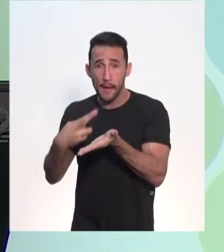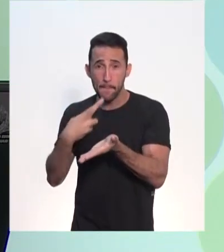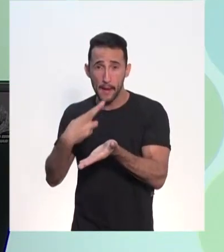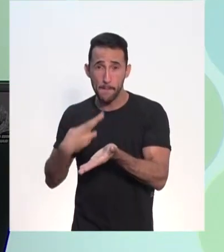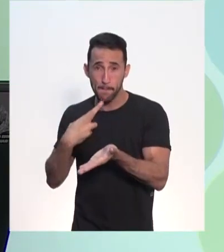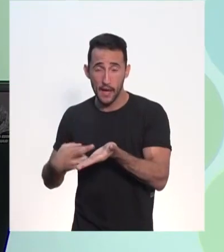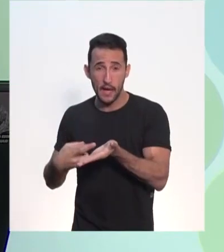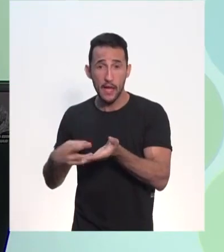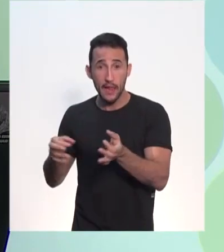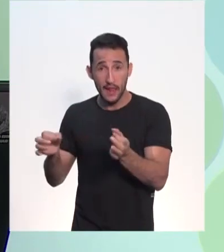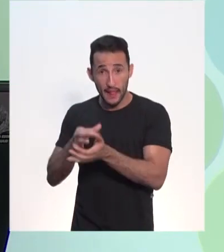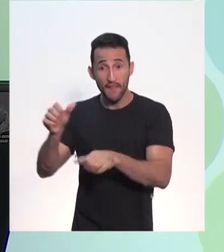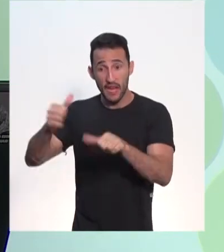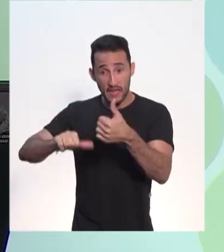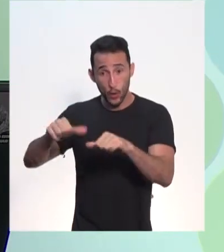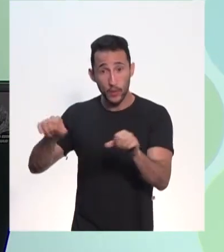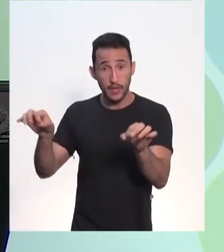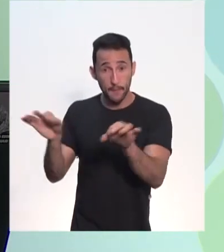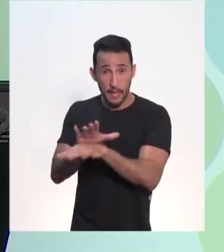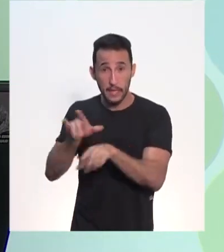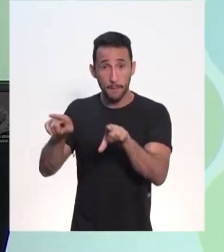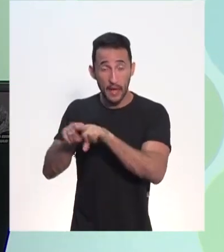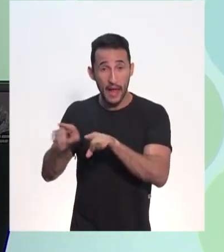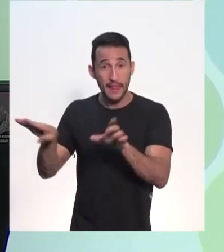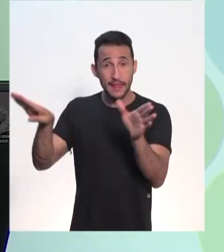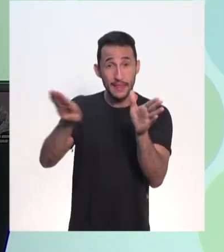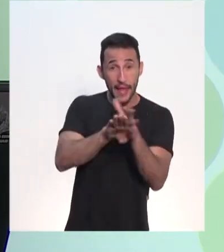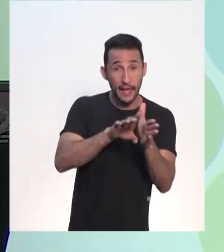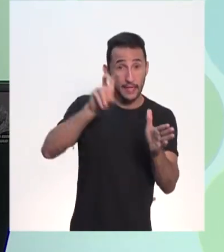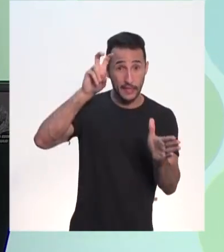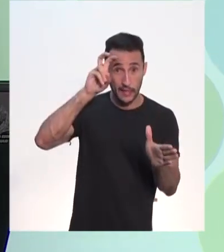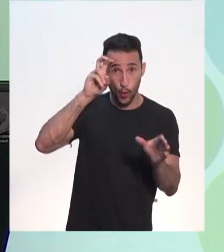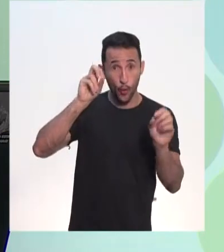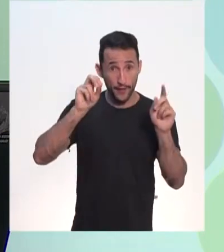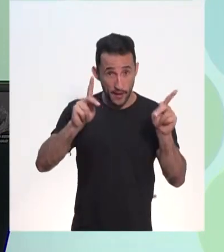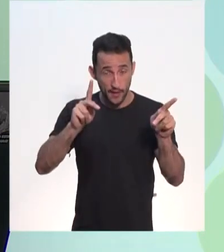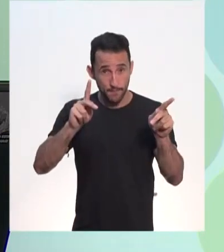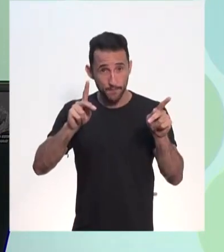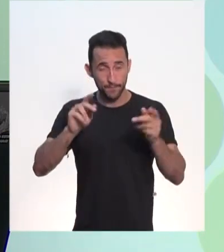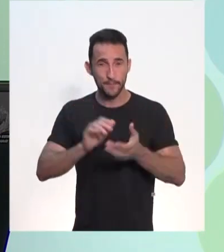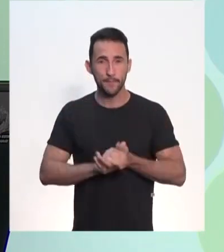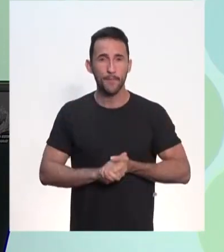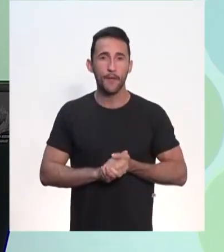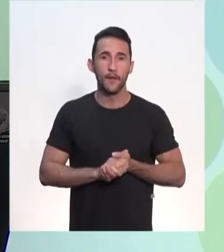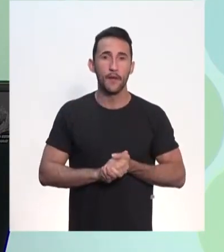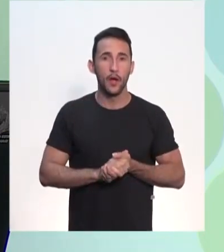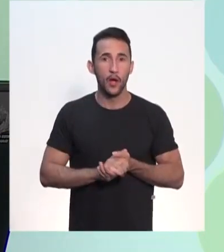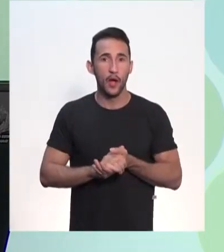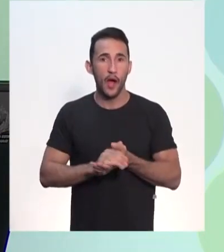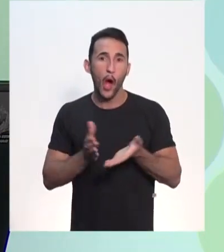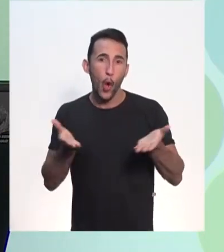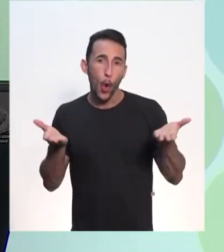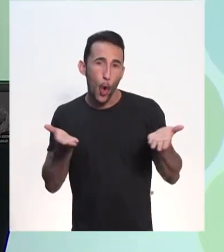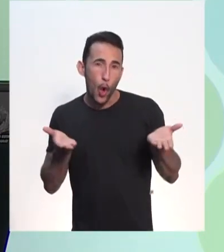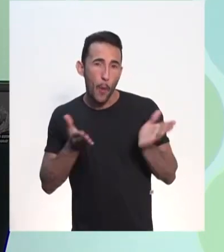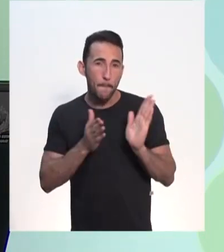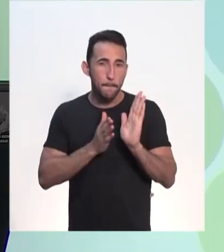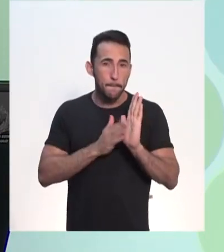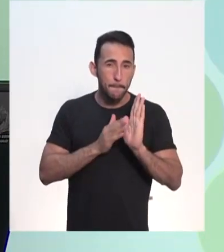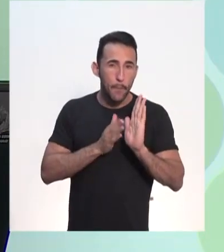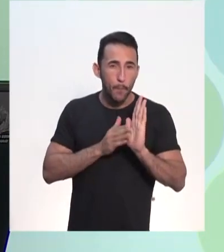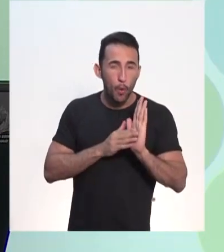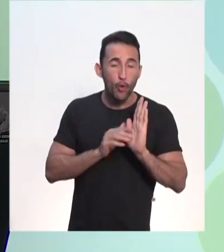ATPCs para que as escolas se organizem também, para verificar o professor que ainda não conseguiu acessar, se ele está tendo alguma dificuldade, se